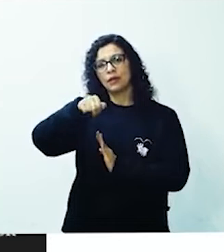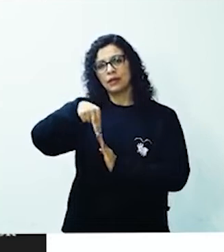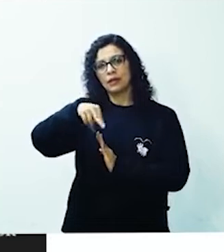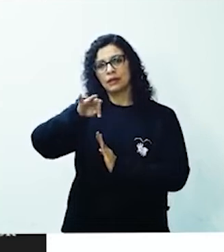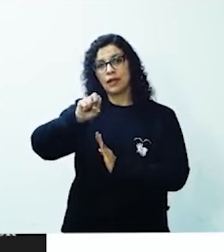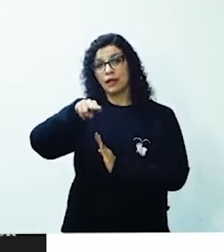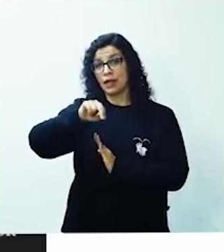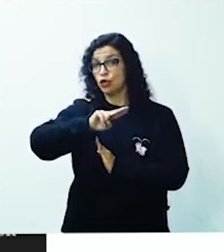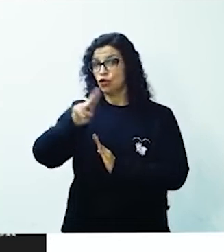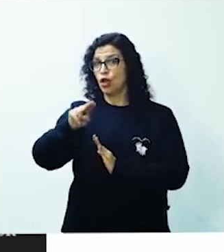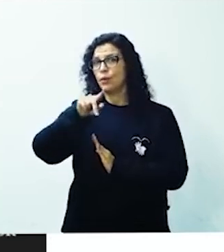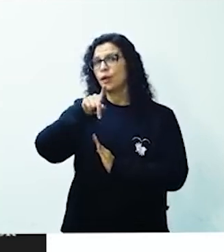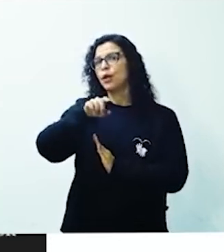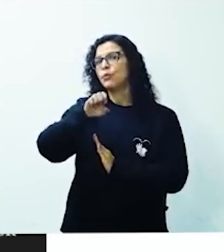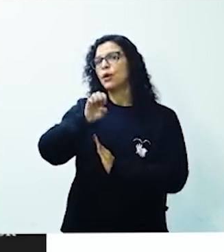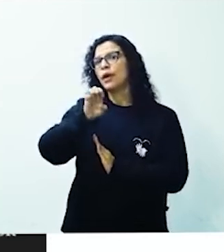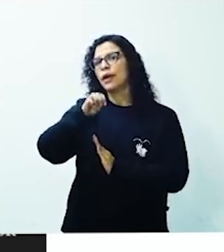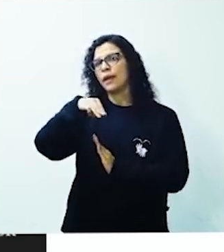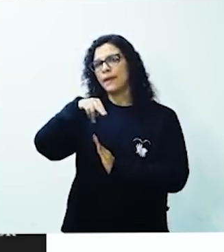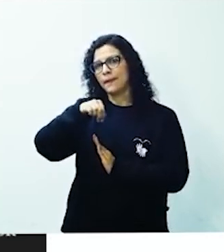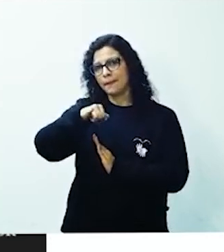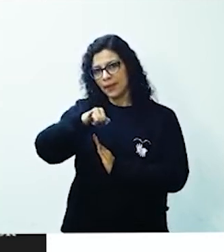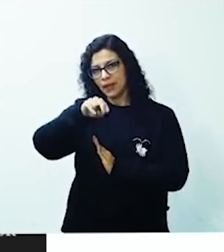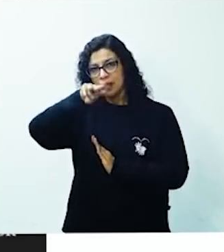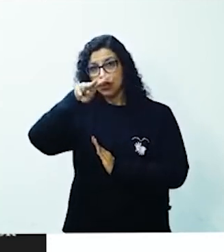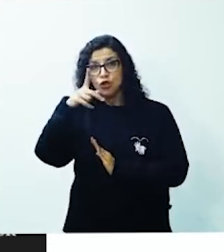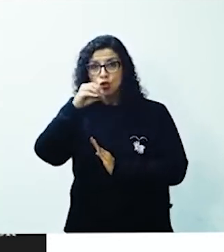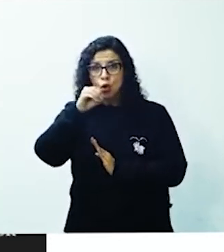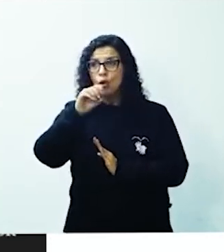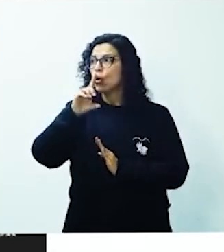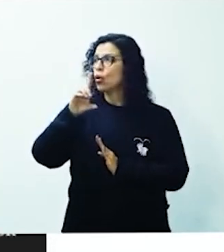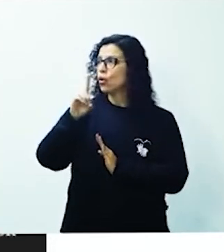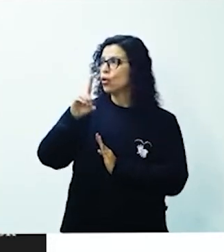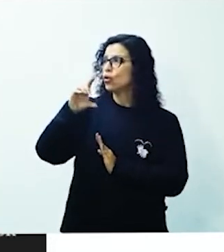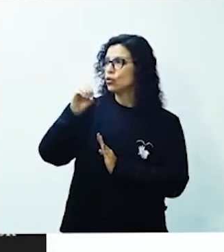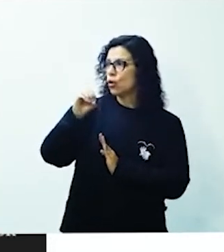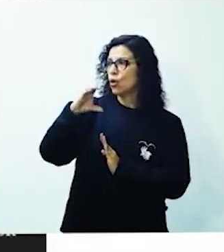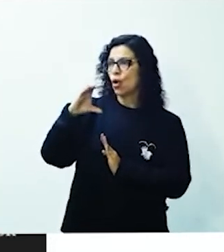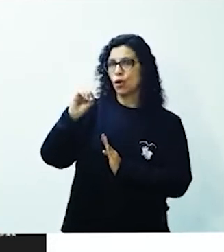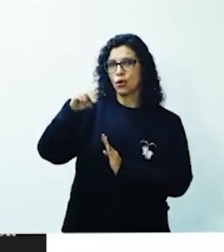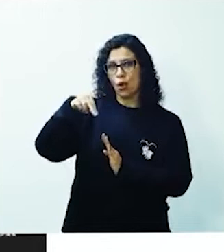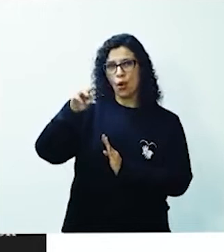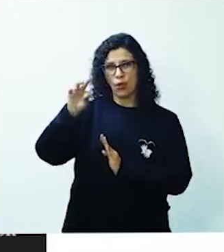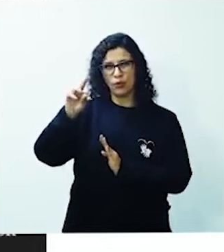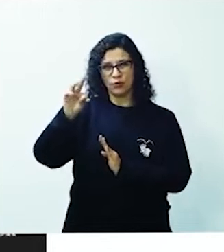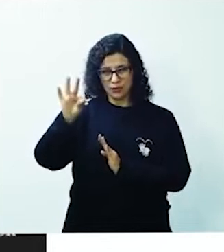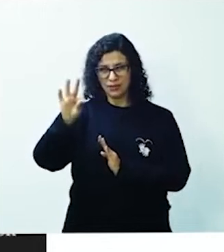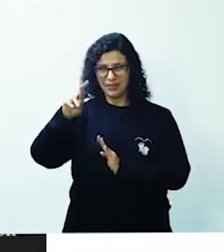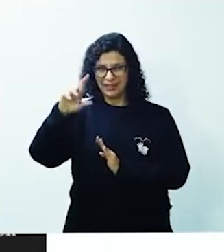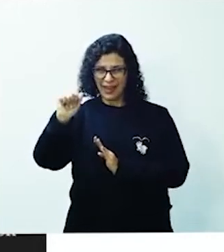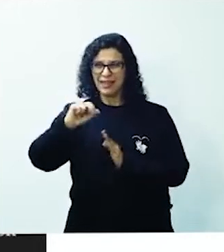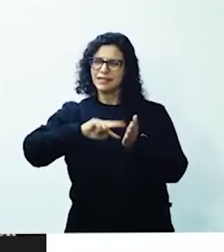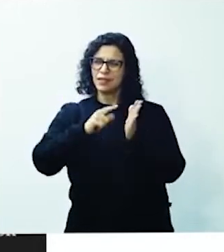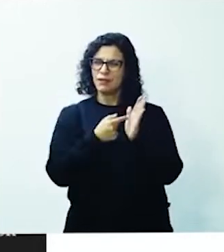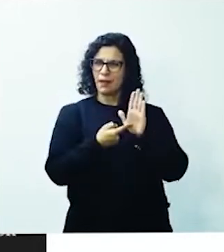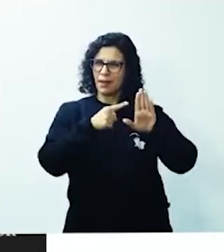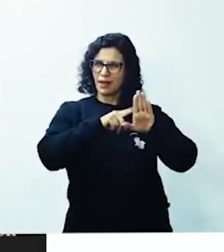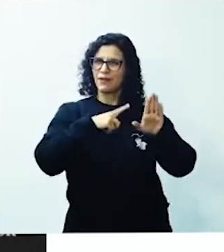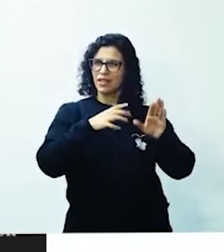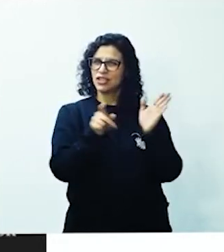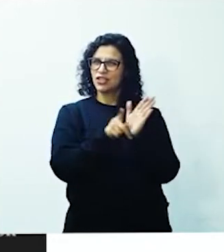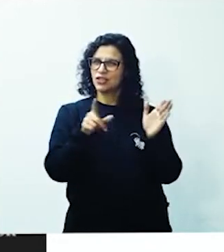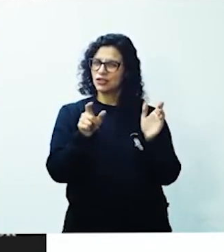Poeminho do Contra. Ih, professor, tá errado ali, é poeminha. Não, ele já usa ali, faz uso da diversificação